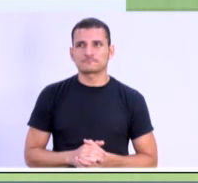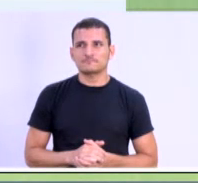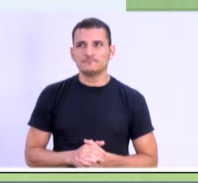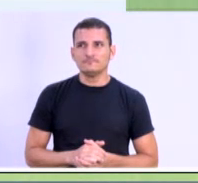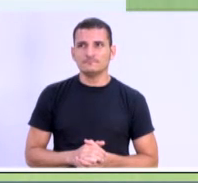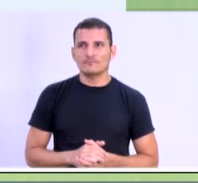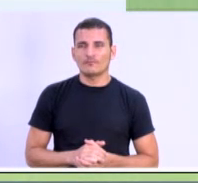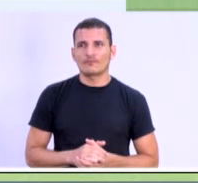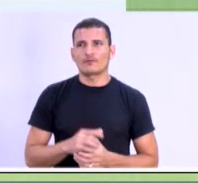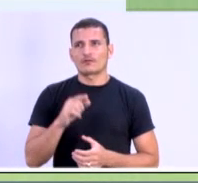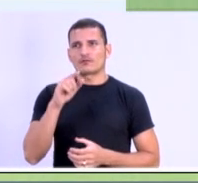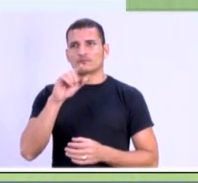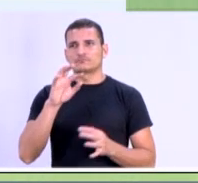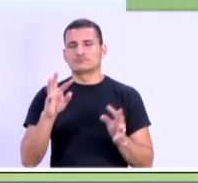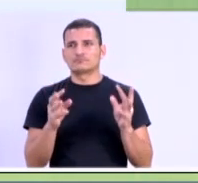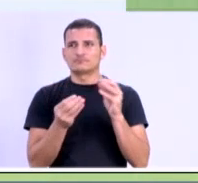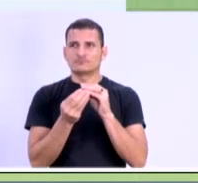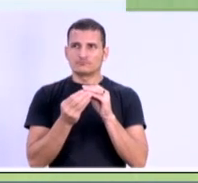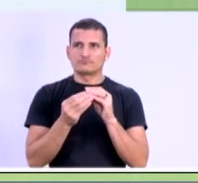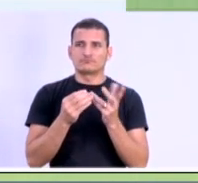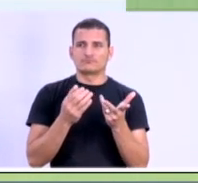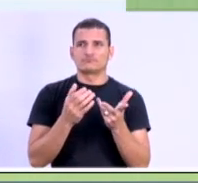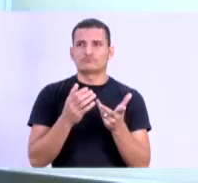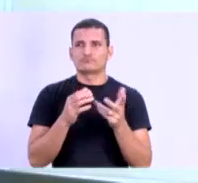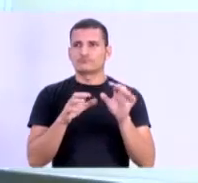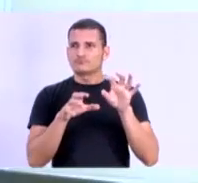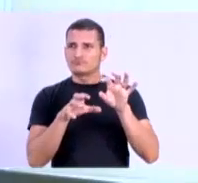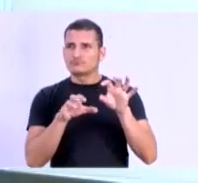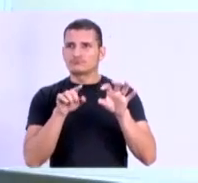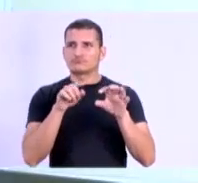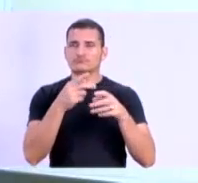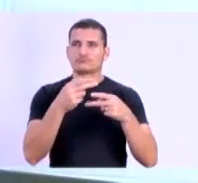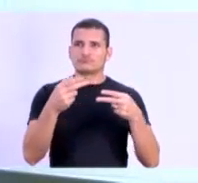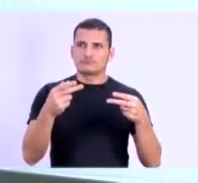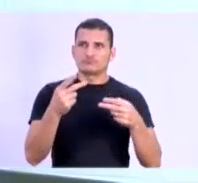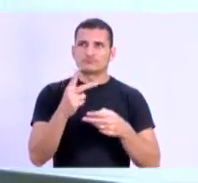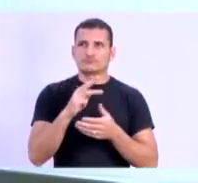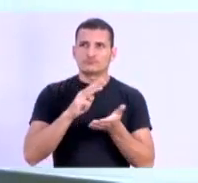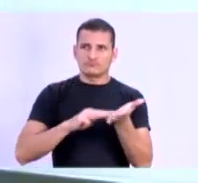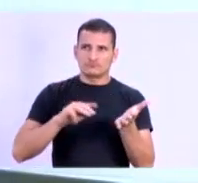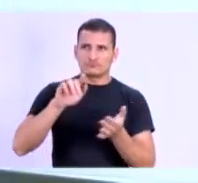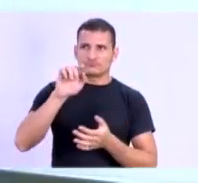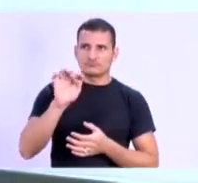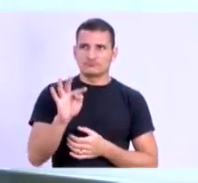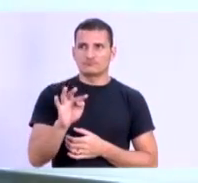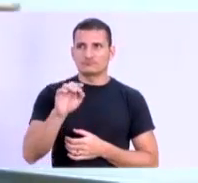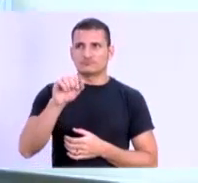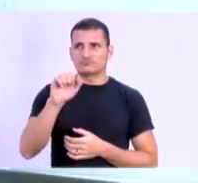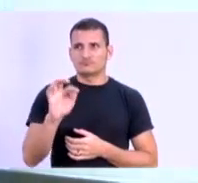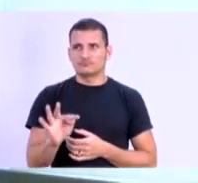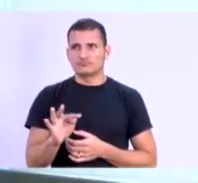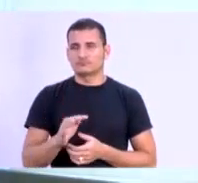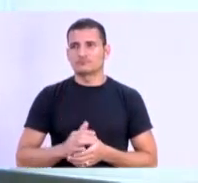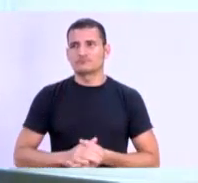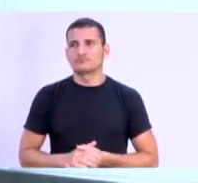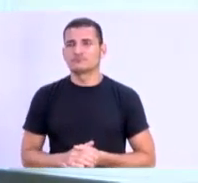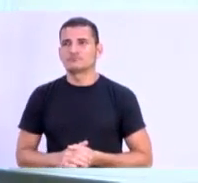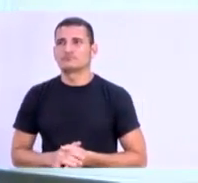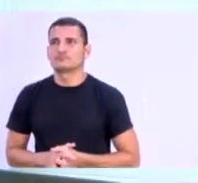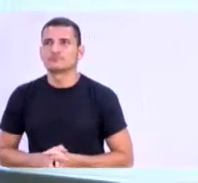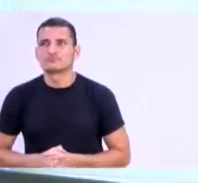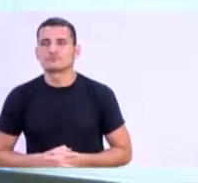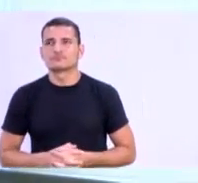um resumo, né, de características de um objeto e seus métodos gets e sets.